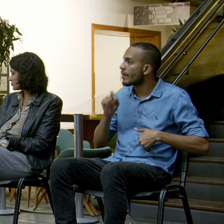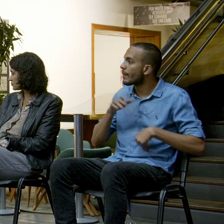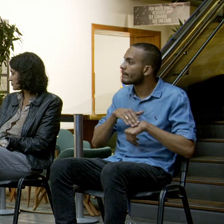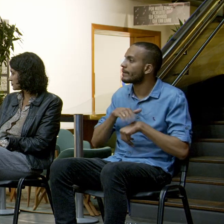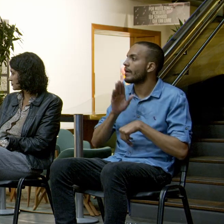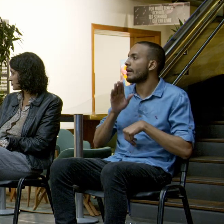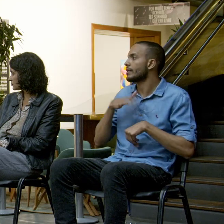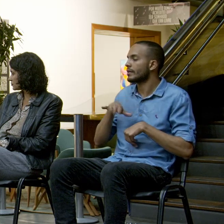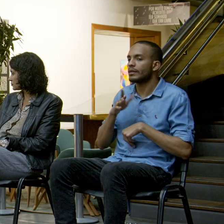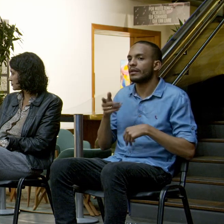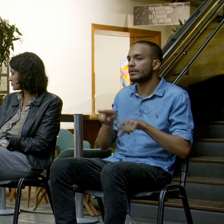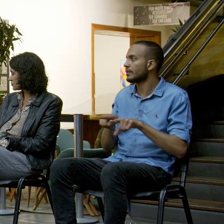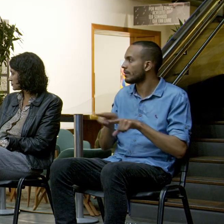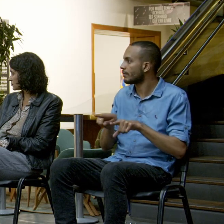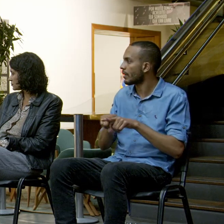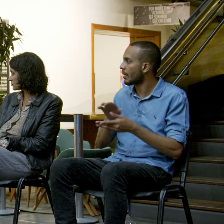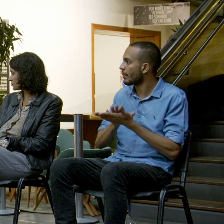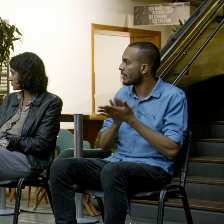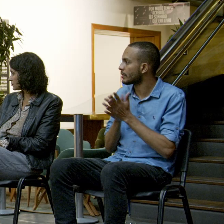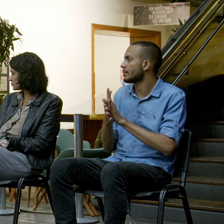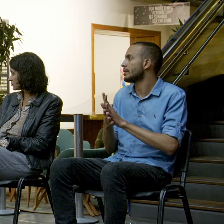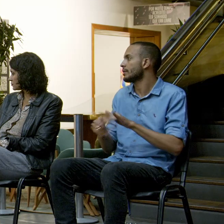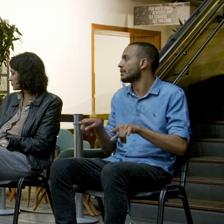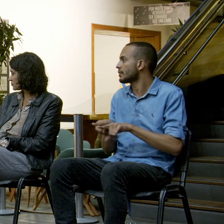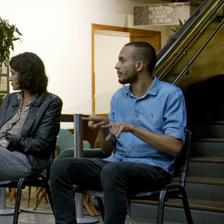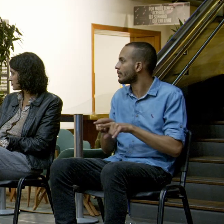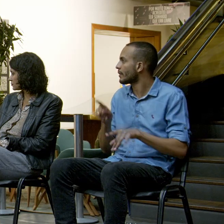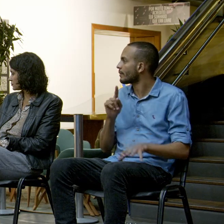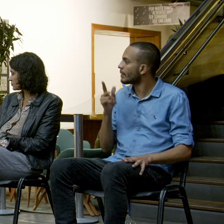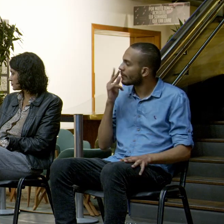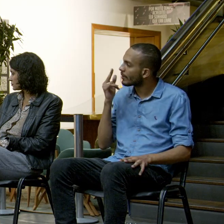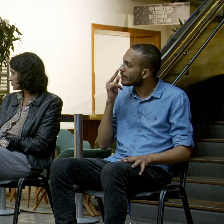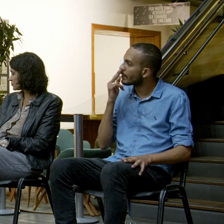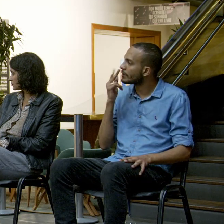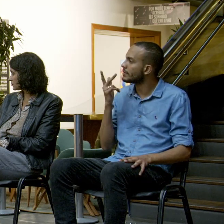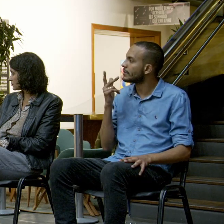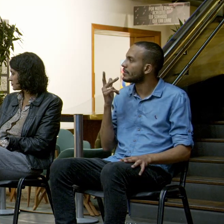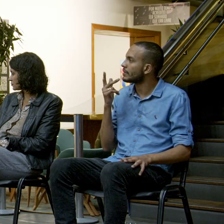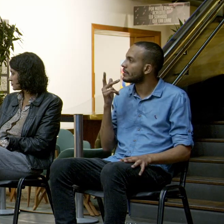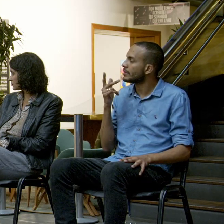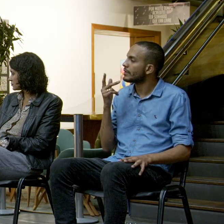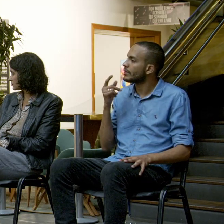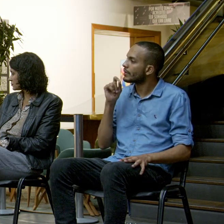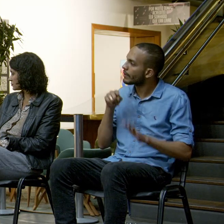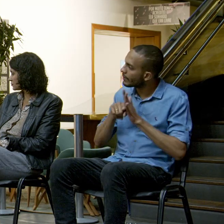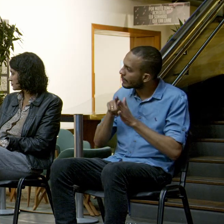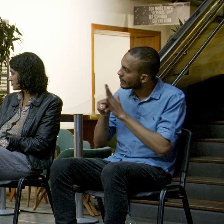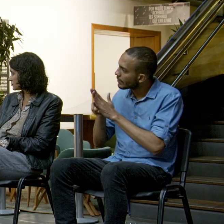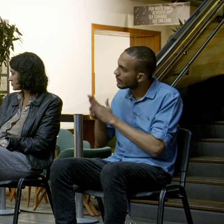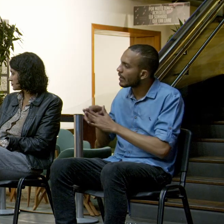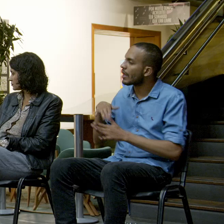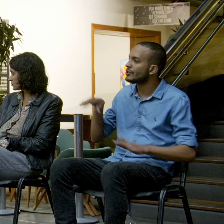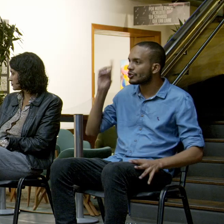mais eficientes mecanismos de repressão. Também não me parece coincidência que, segundo uma pesquisa divulgada no último